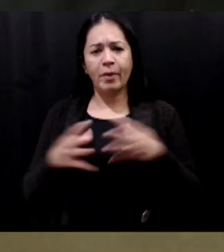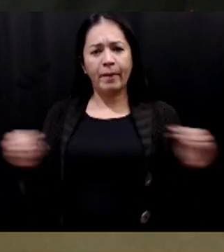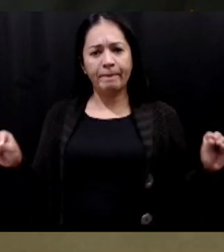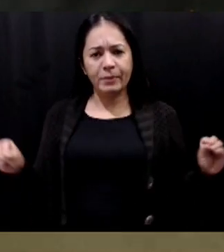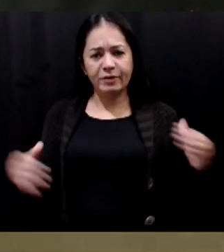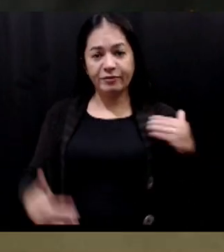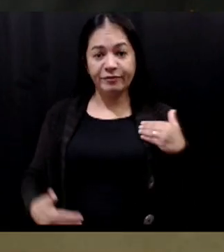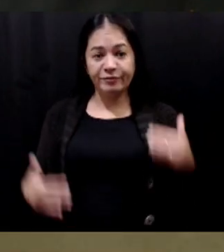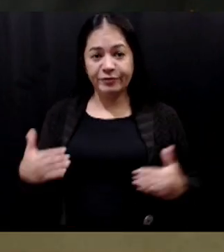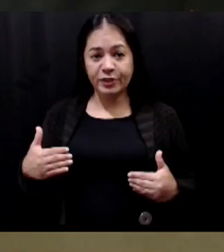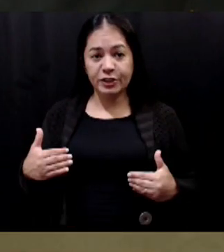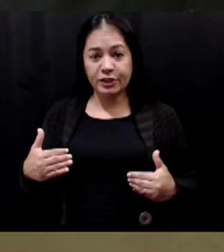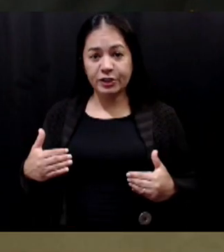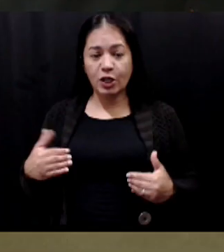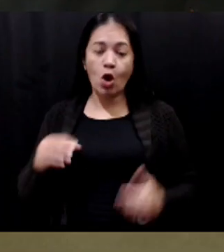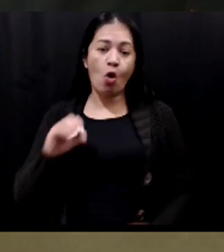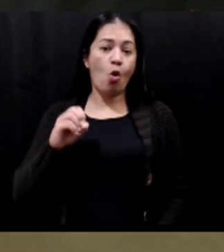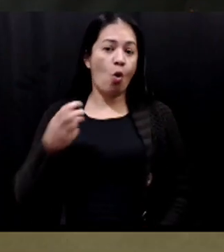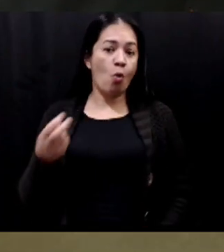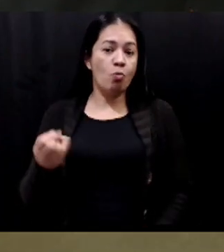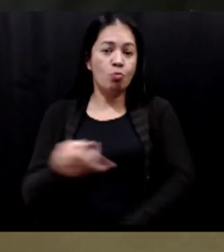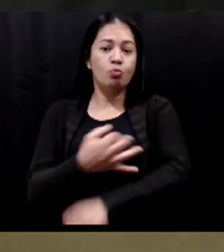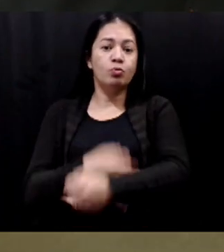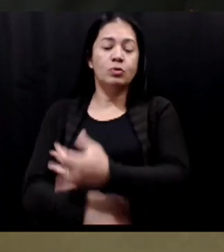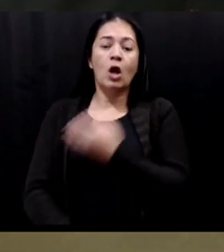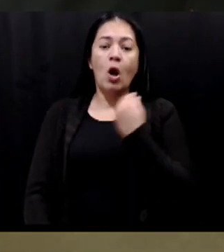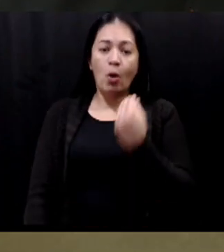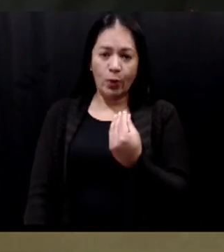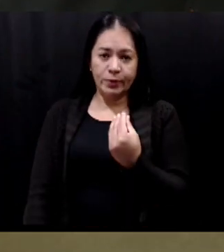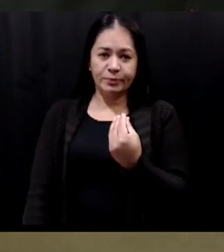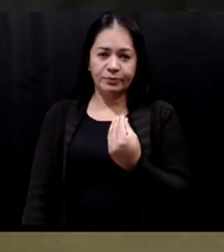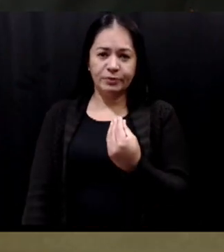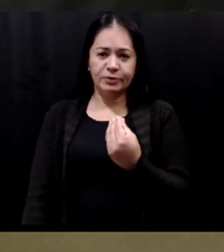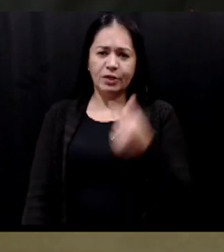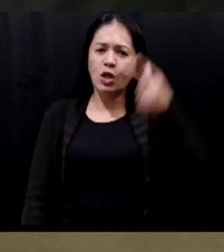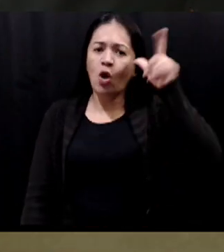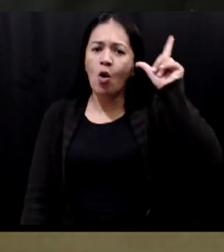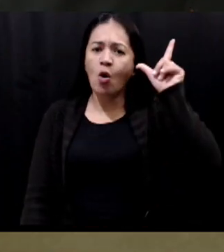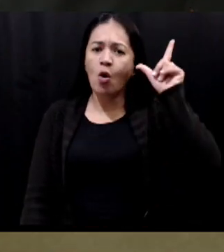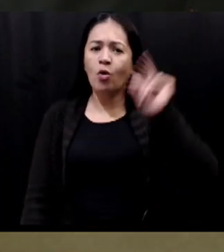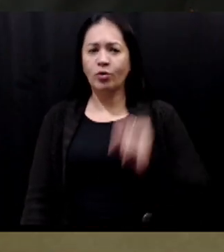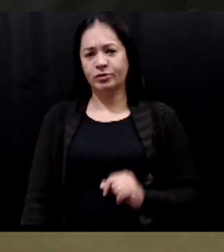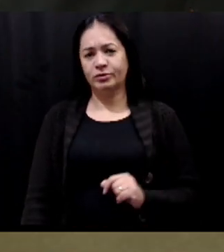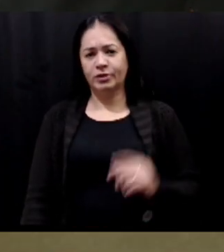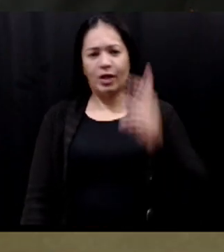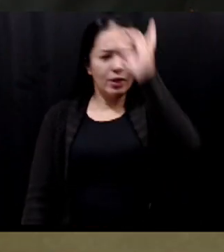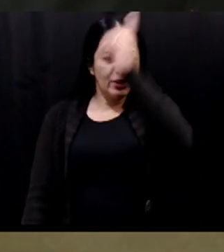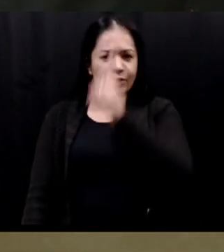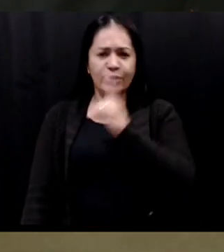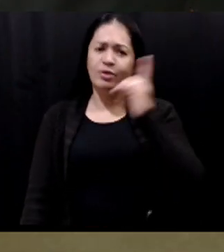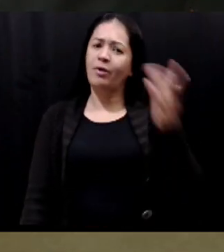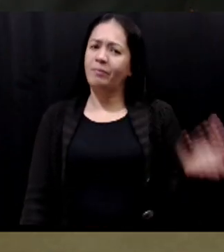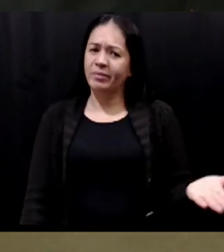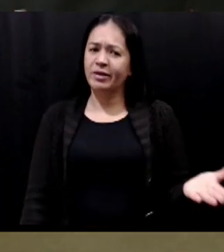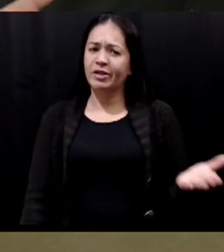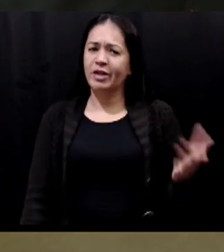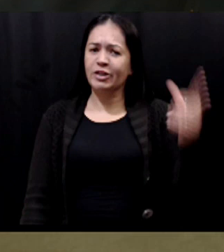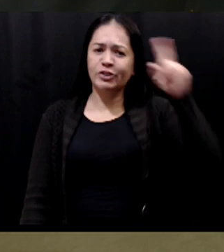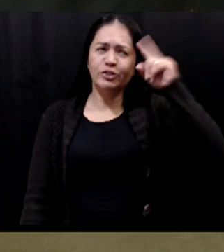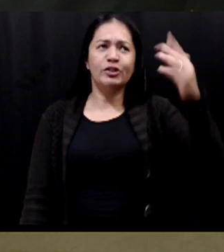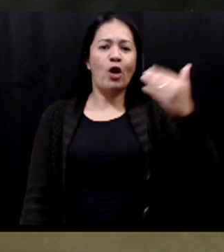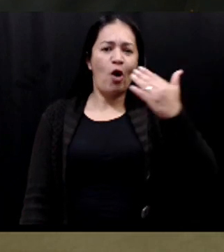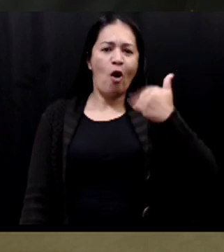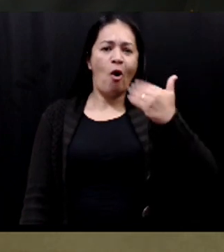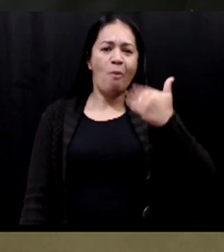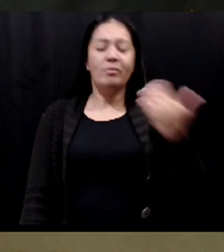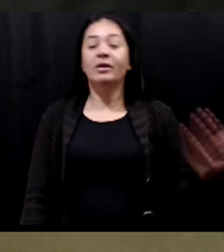fisiológica ou emocional, né? Como é que tá aí? Como é que foi ontem? Ontem foi domingo, né? Domingo é o dia de comer. E aí, você sentou